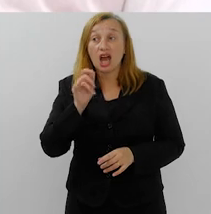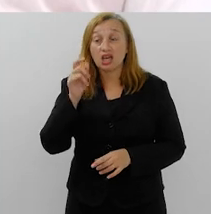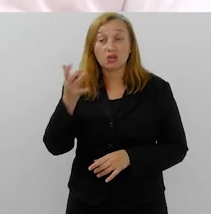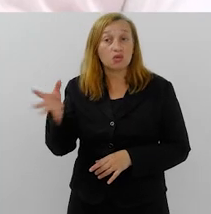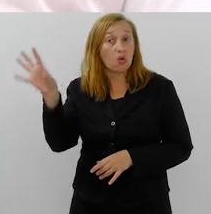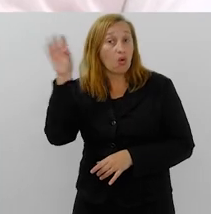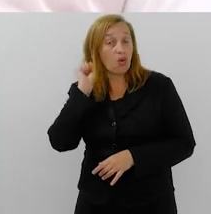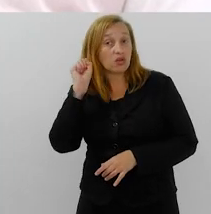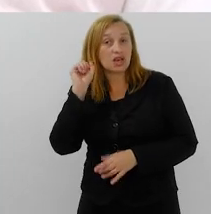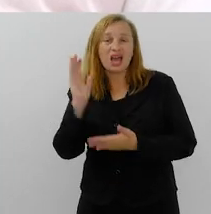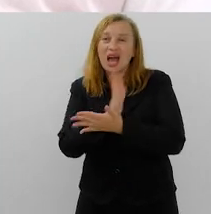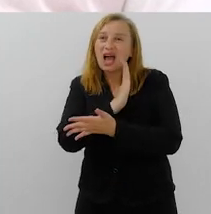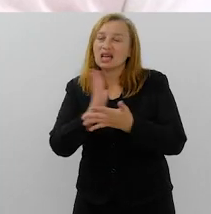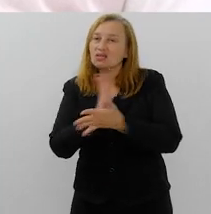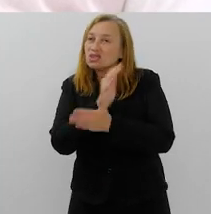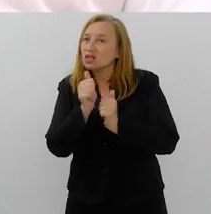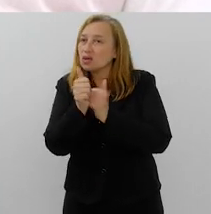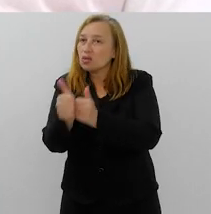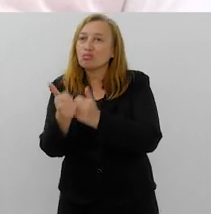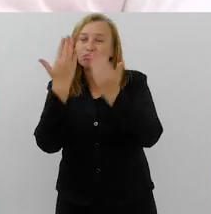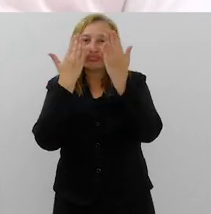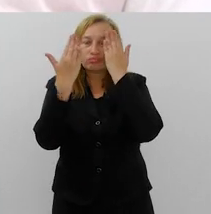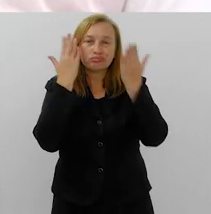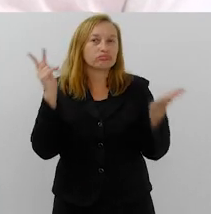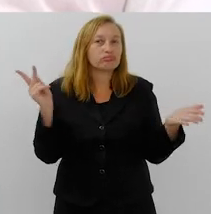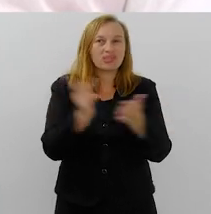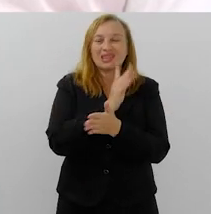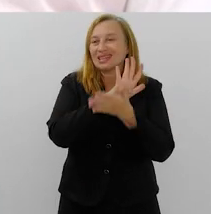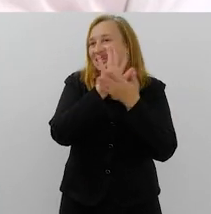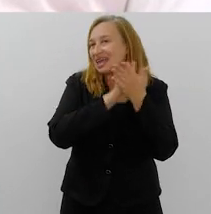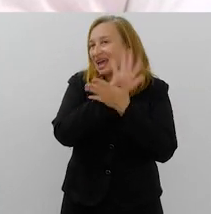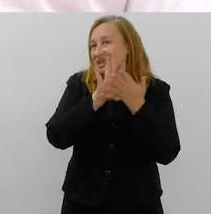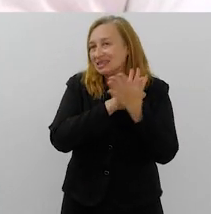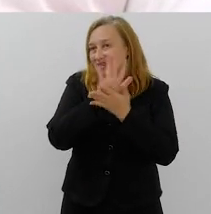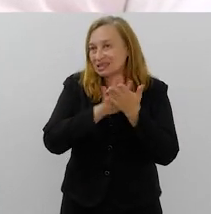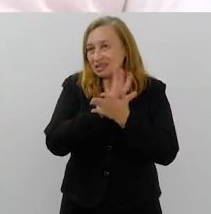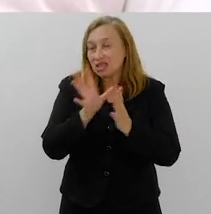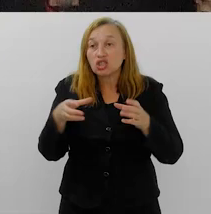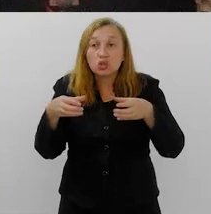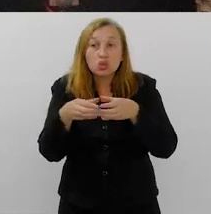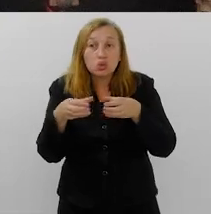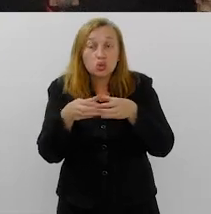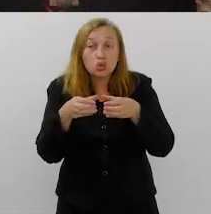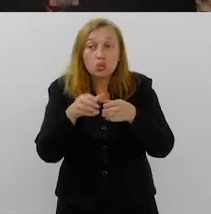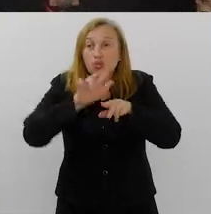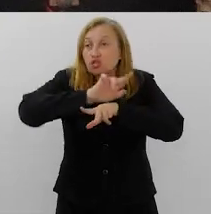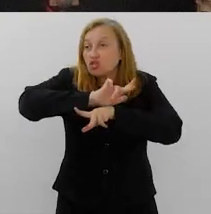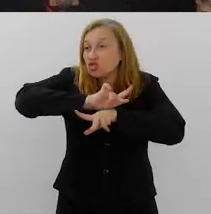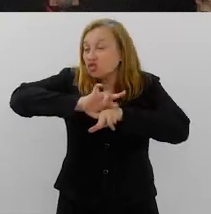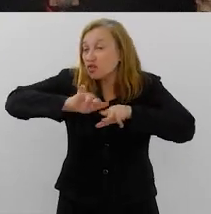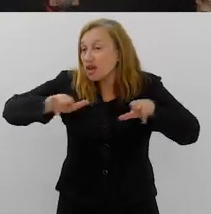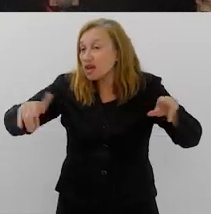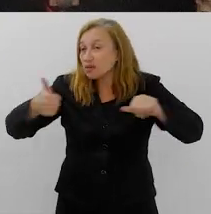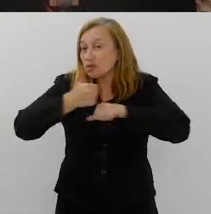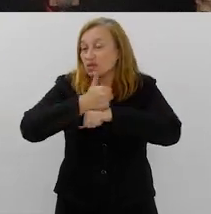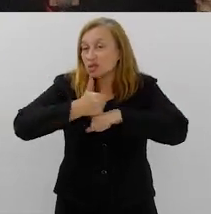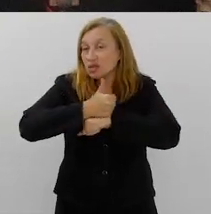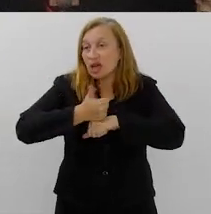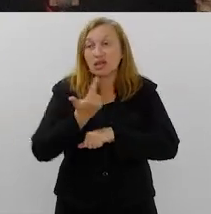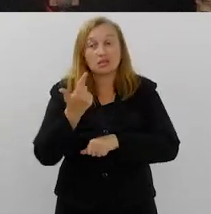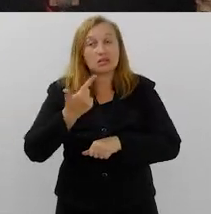mas o que a gente ouve de relato é que às vezes esse acompanhamento psicológico não acontece essa equipe